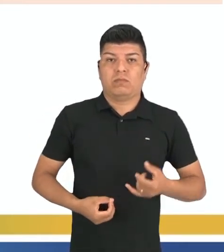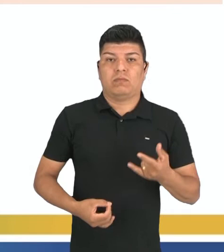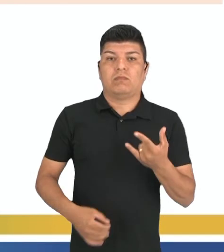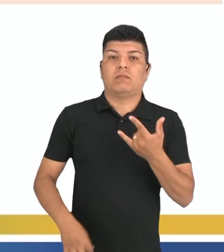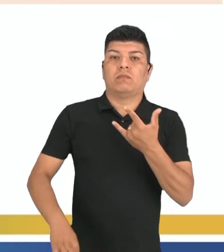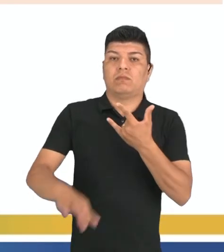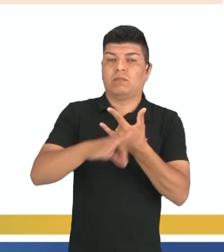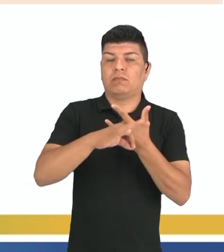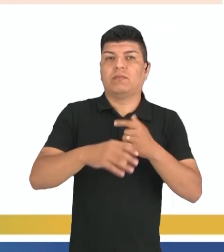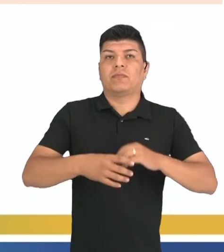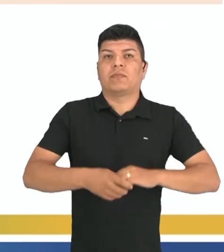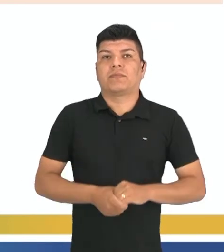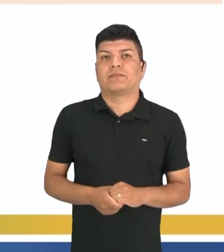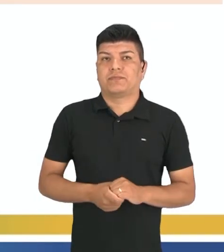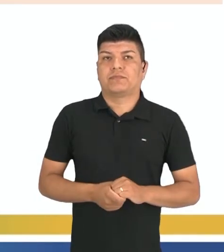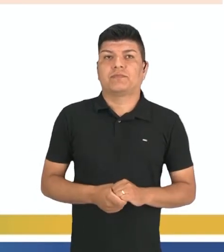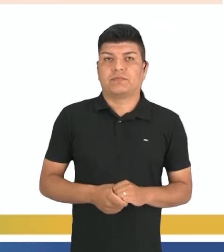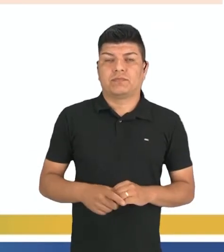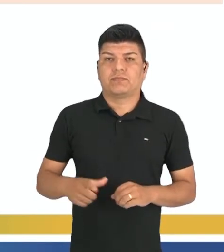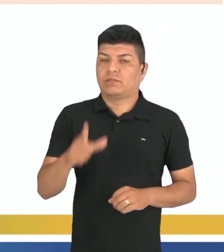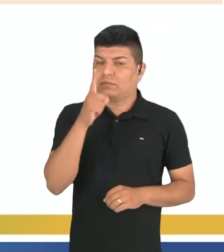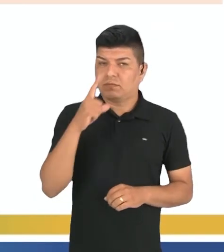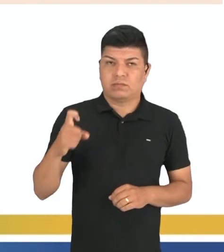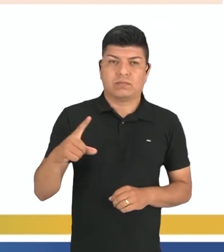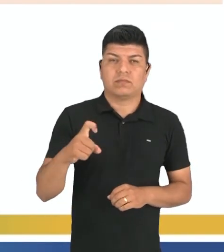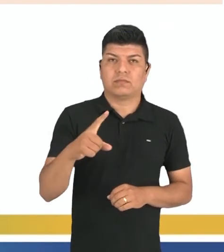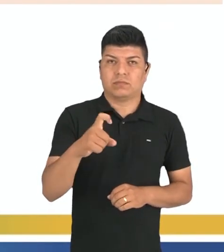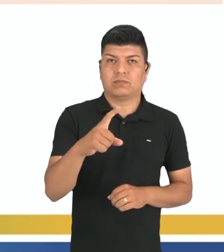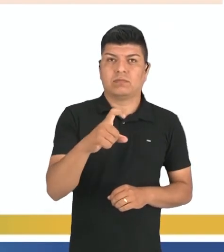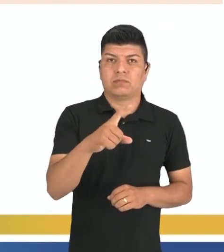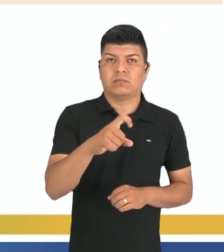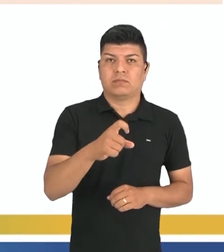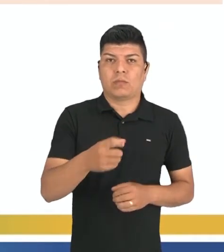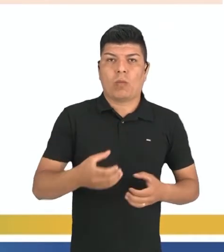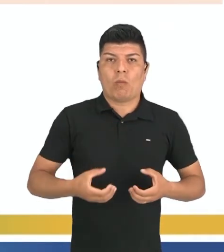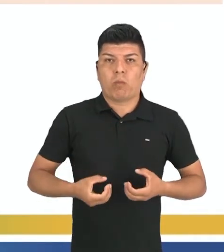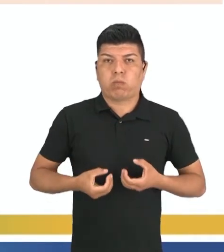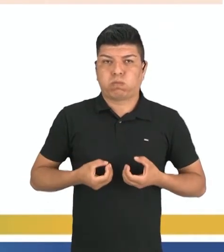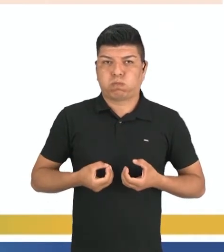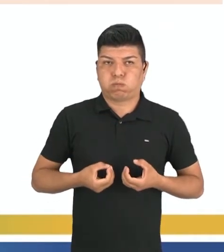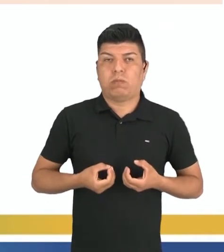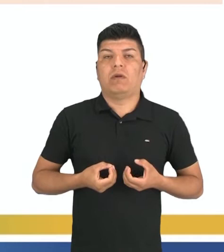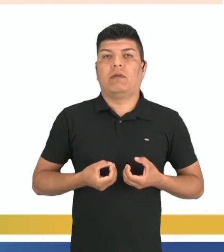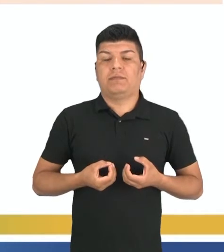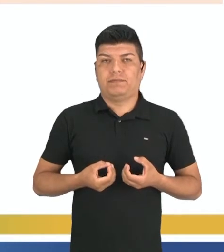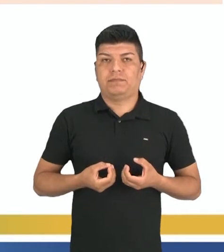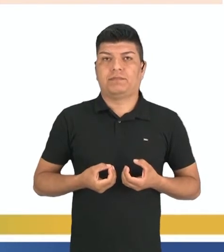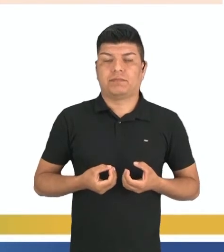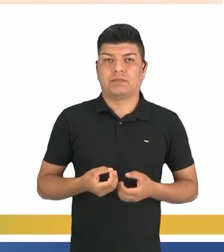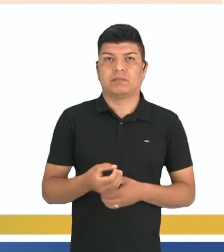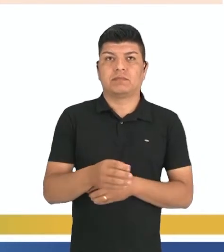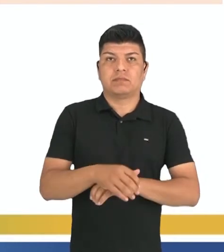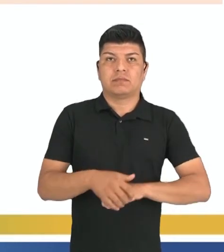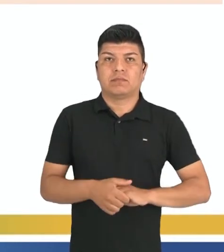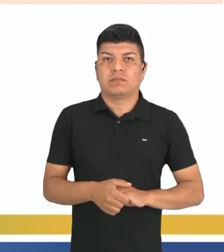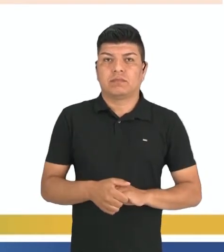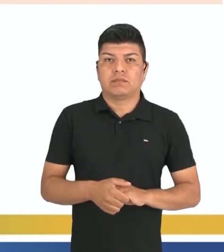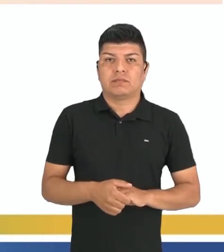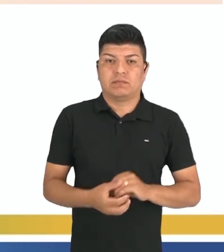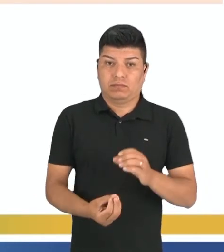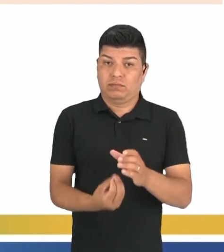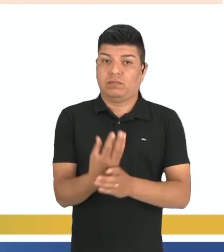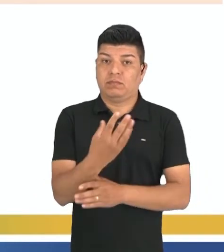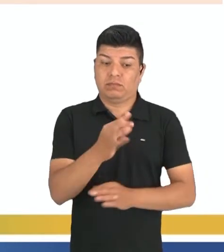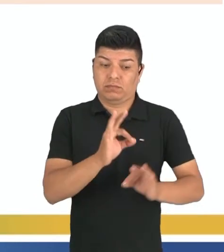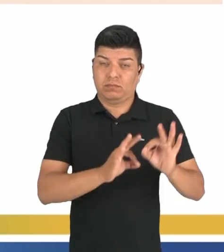os espermatozoides, eles são produzidos num local no testículo que nós chamamos de túbulos seminíferos. Então, eles são